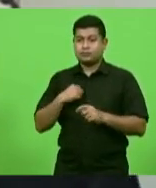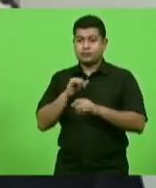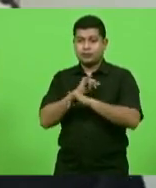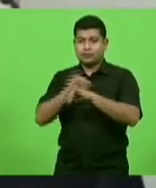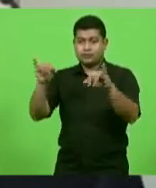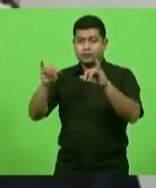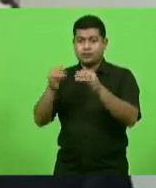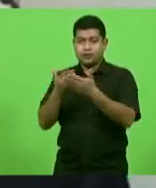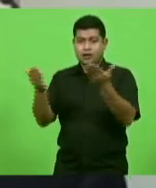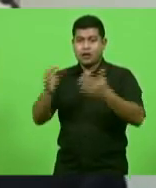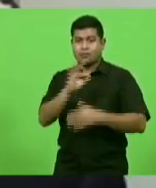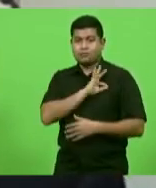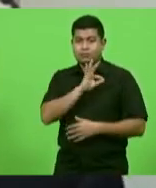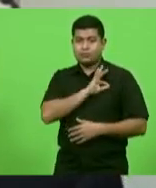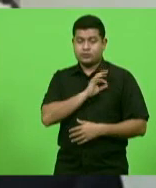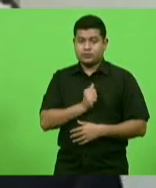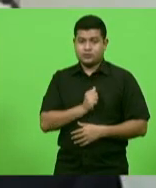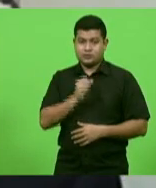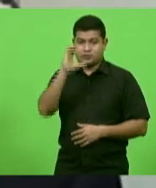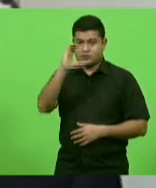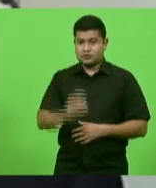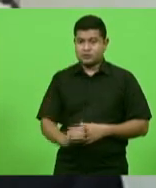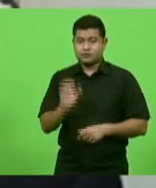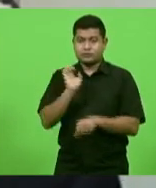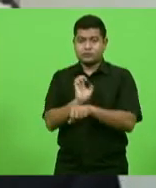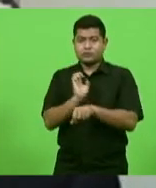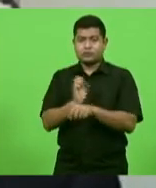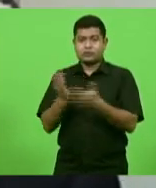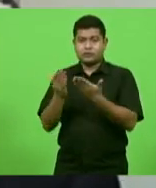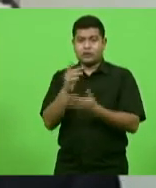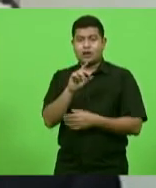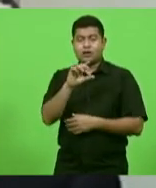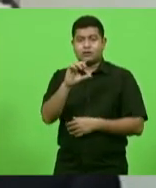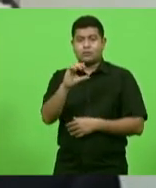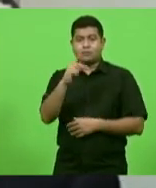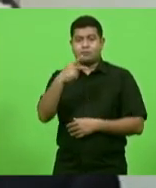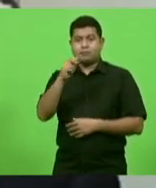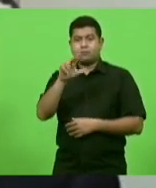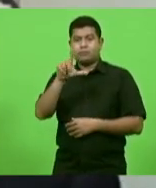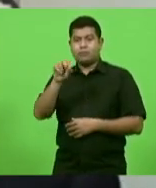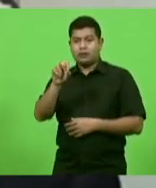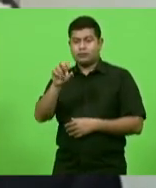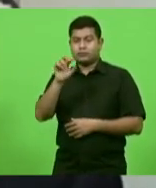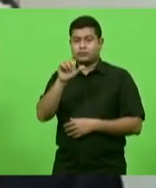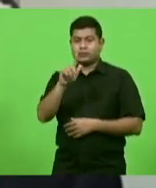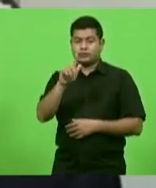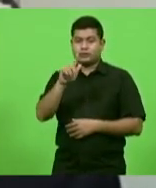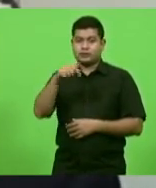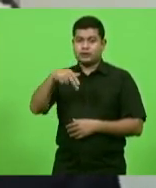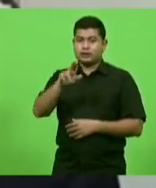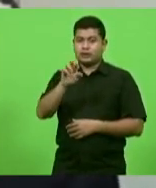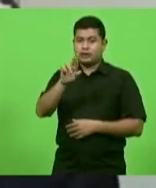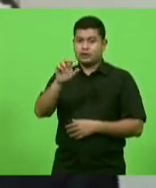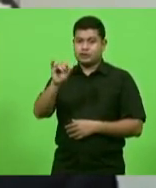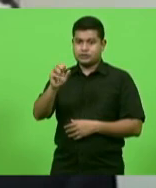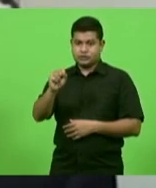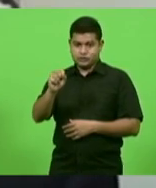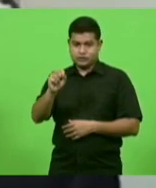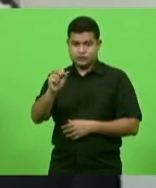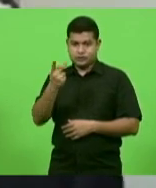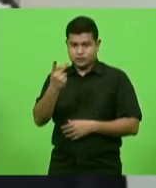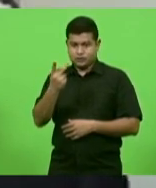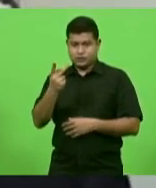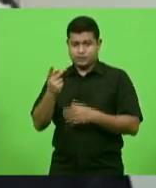os fatos a polícia civil do Estado Dr Paulo Roberto Teles a fim de que tomassem as medidas cabíveis inclusive